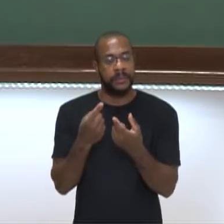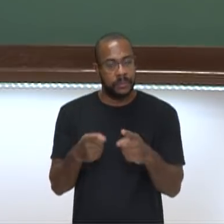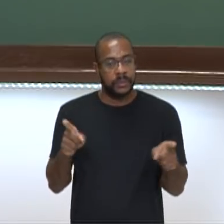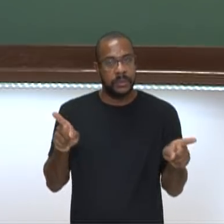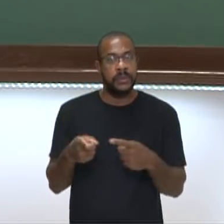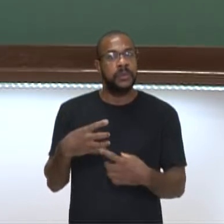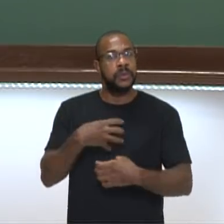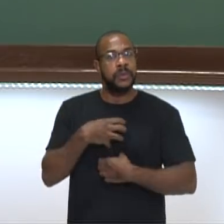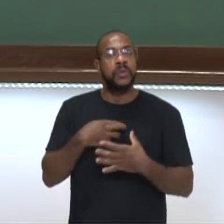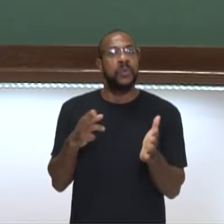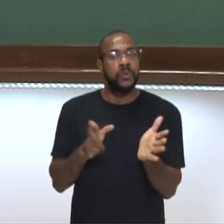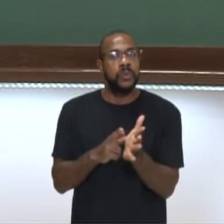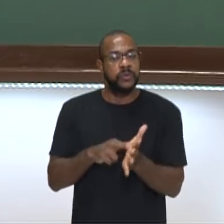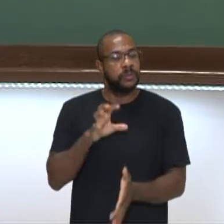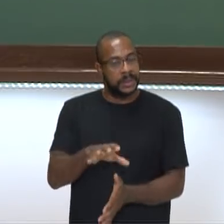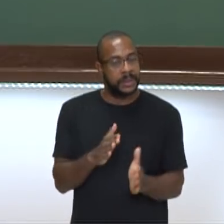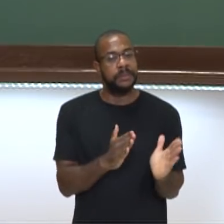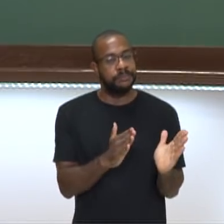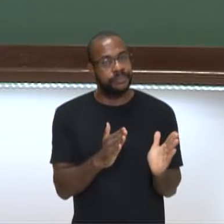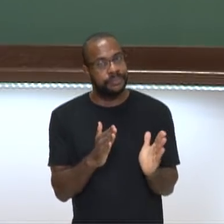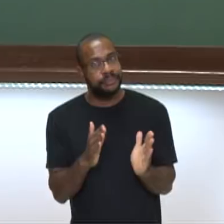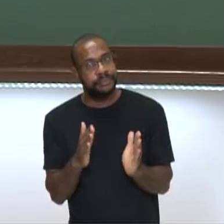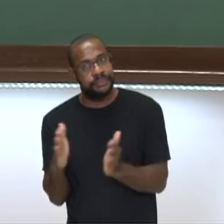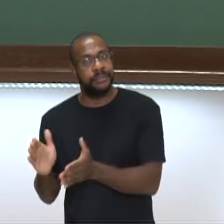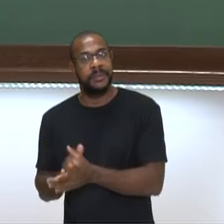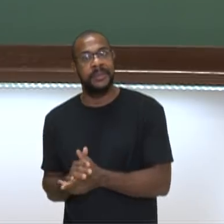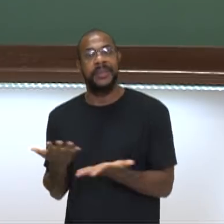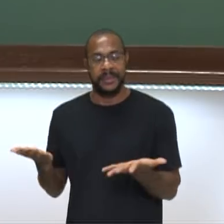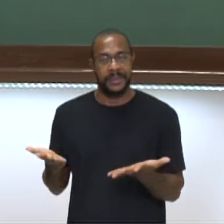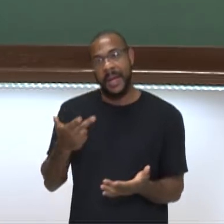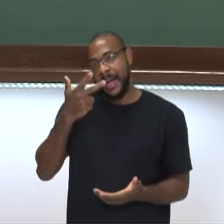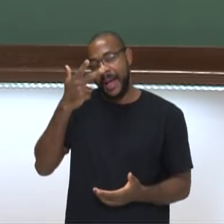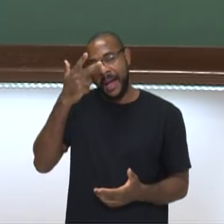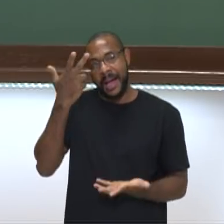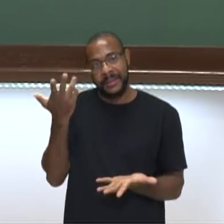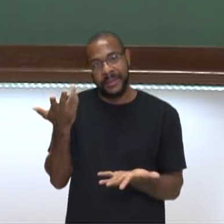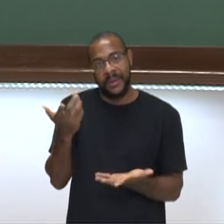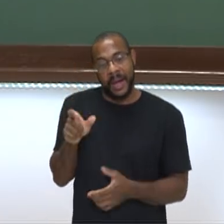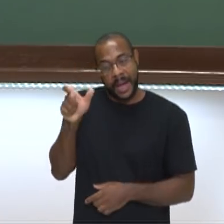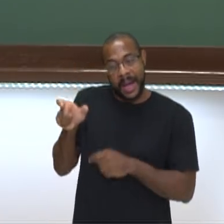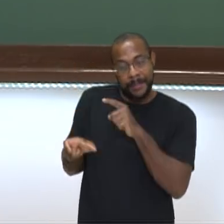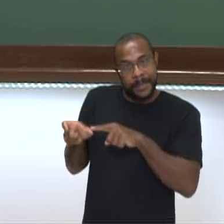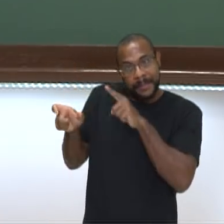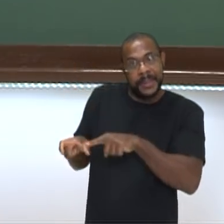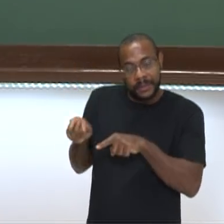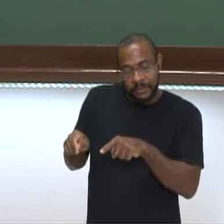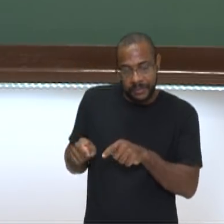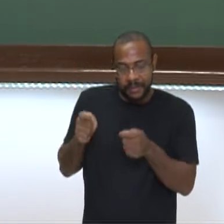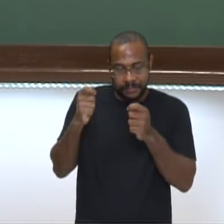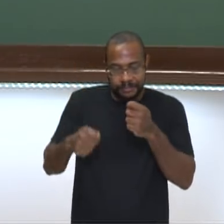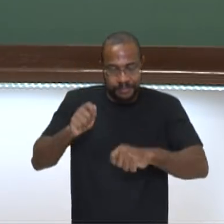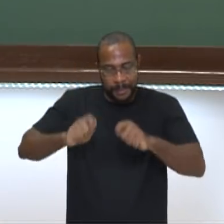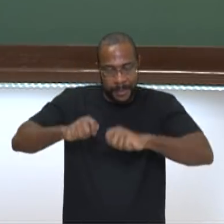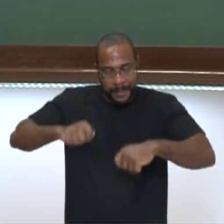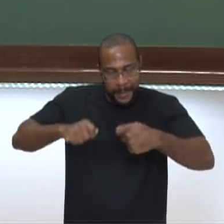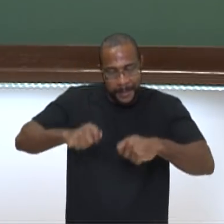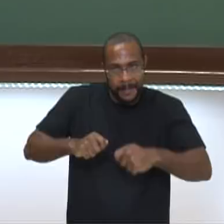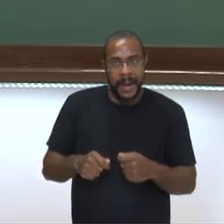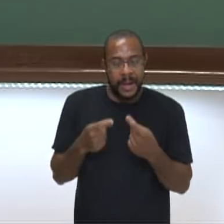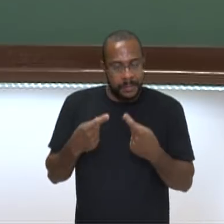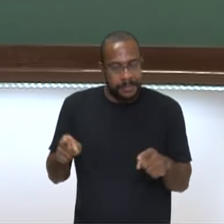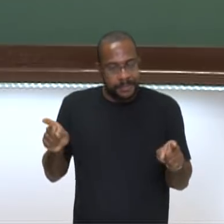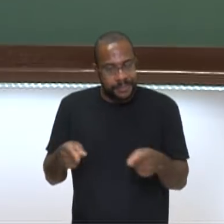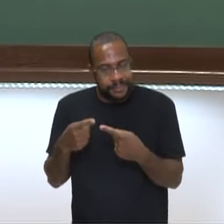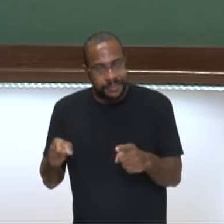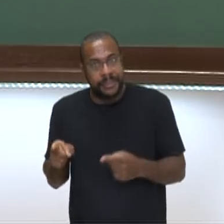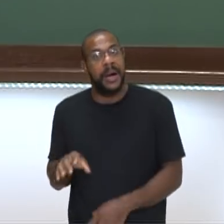tá? Então, os músicos vão executando as músicas, fazendo, né, executando os